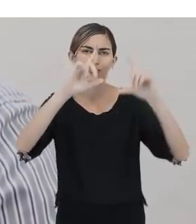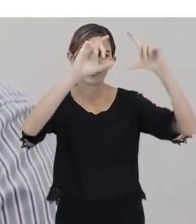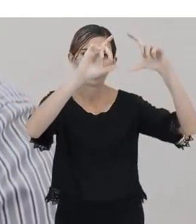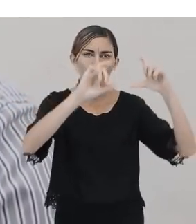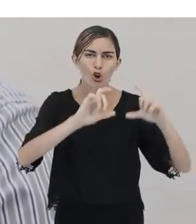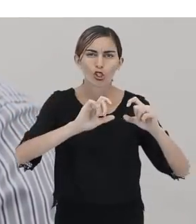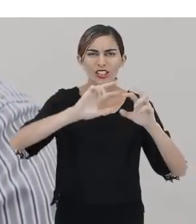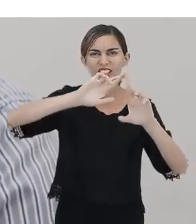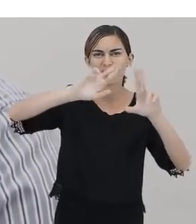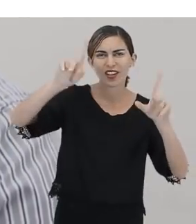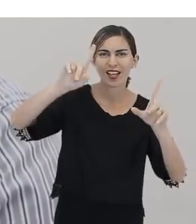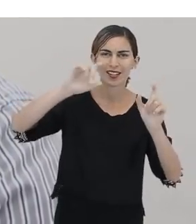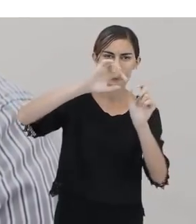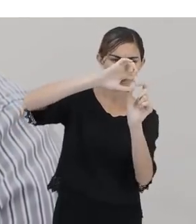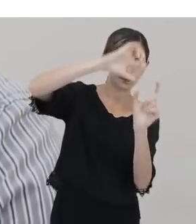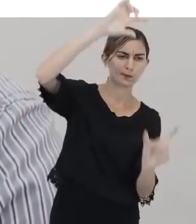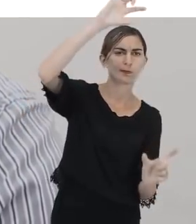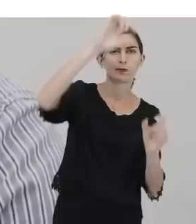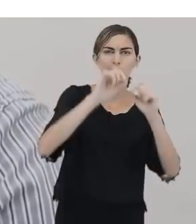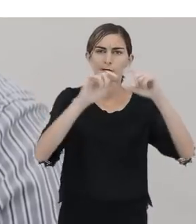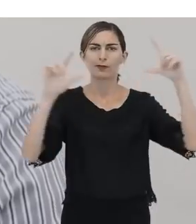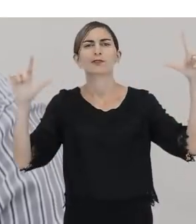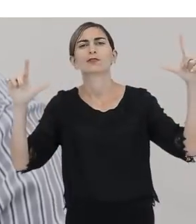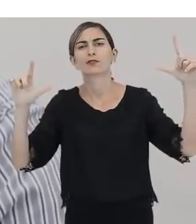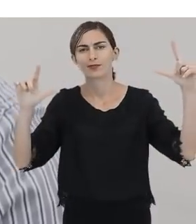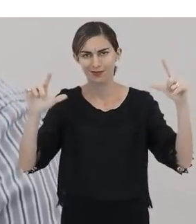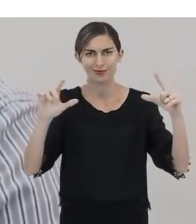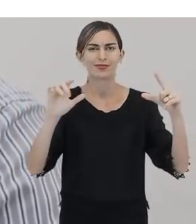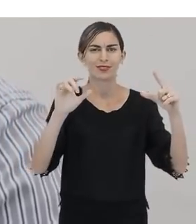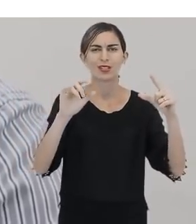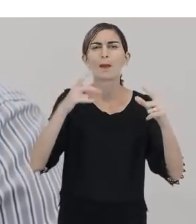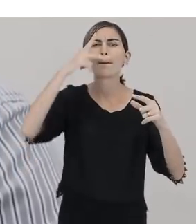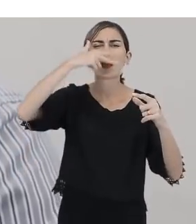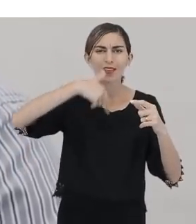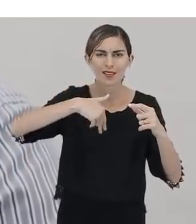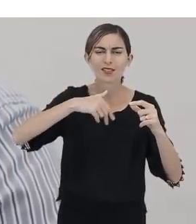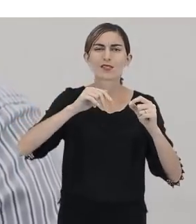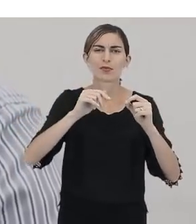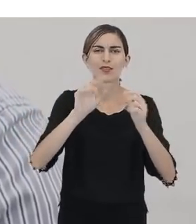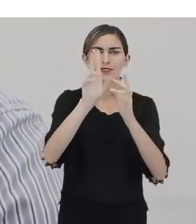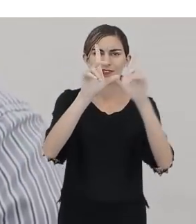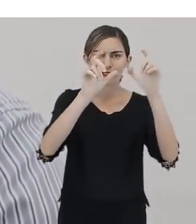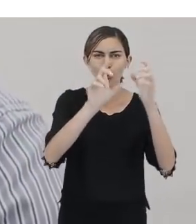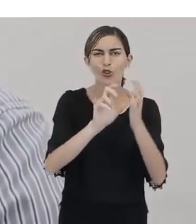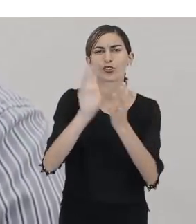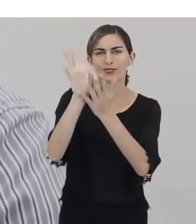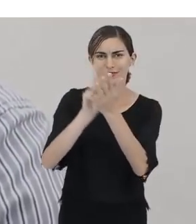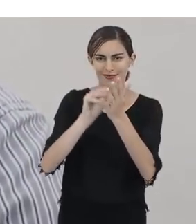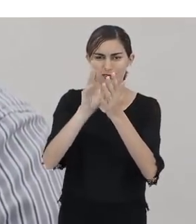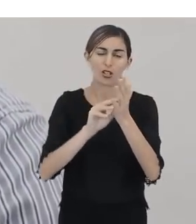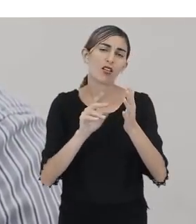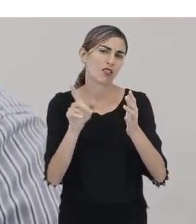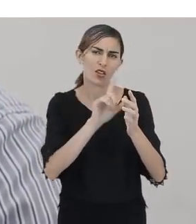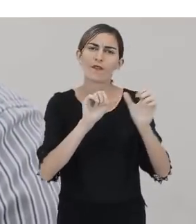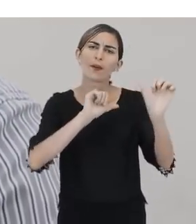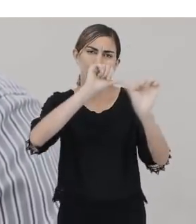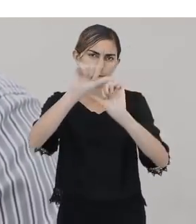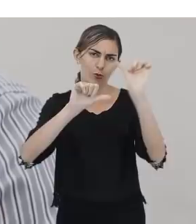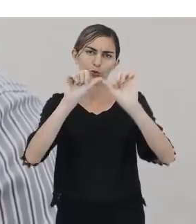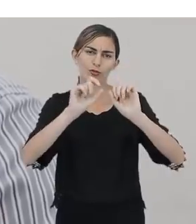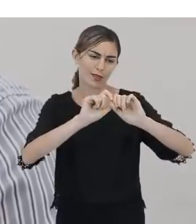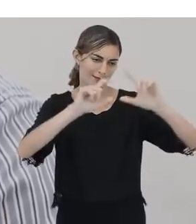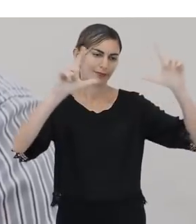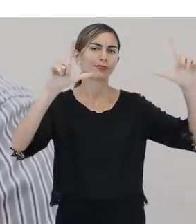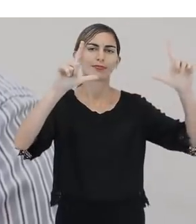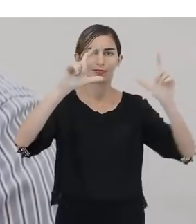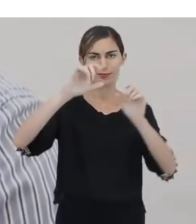diferentes resoluções dentro de cada uma dessas pastas. Imagens repetidas, vamos supor. Não vai ser repetida porque vai mudar as dimensões